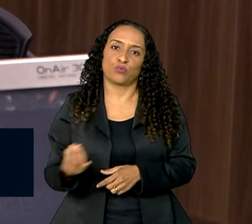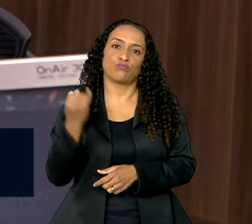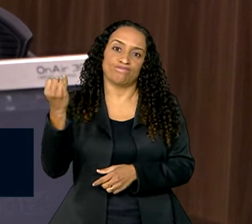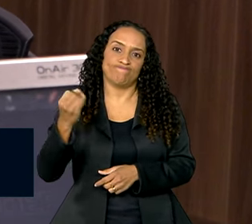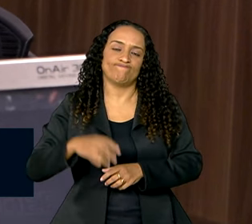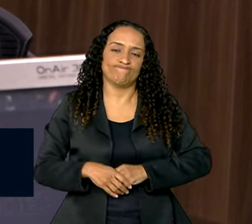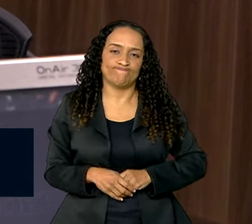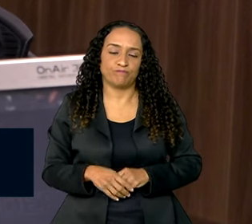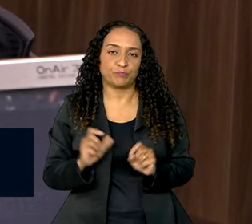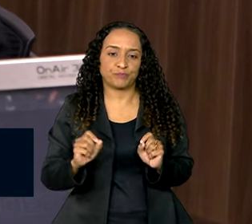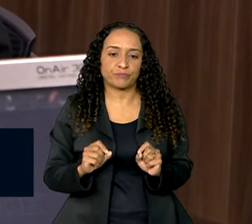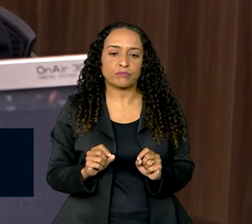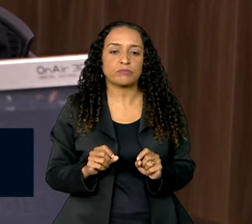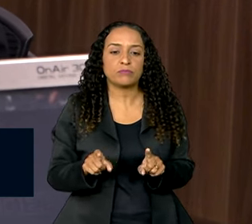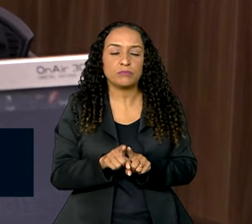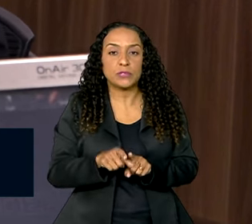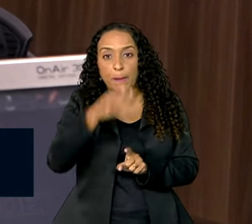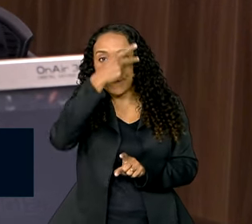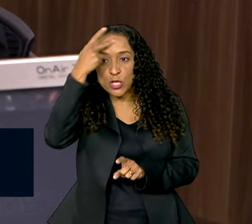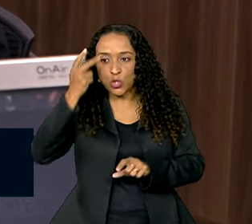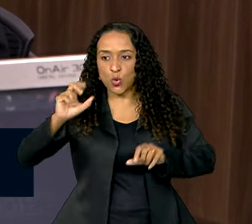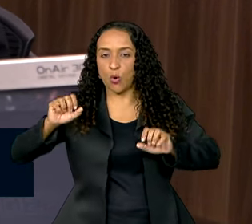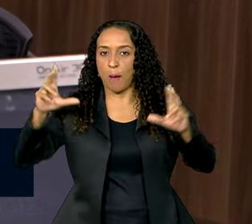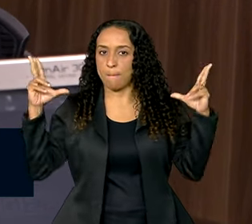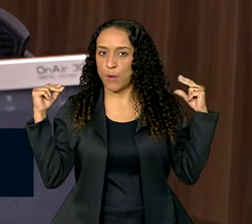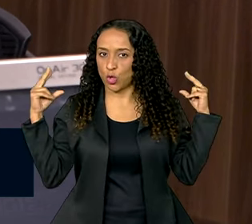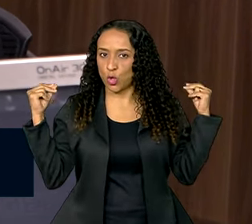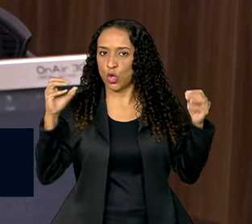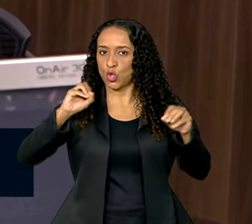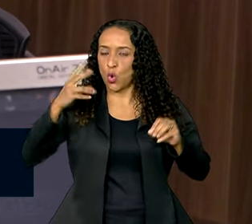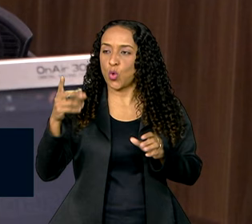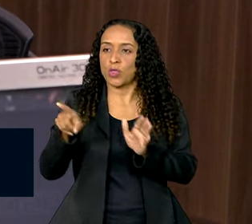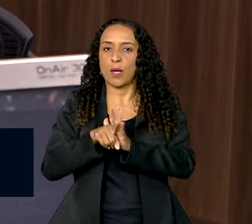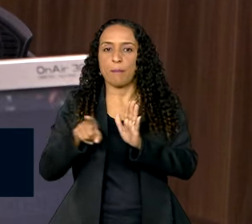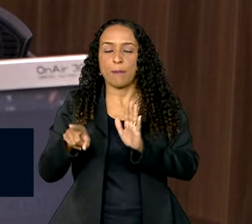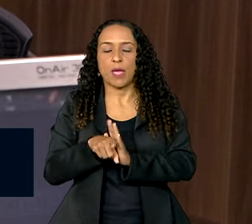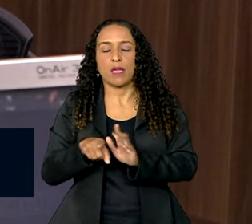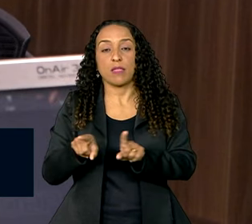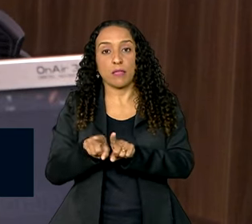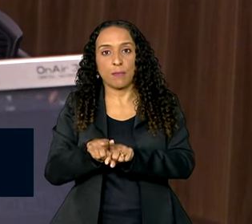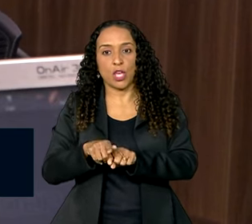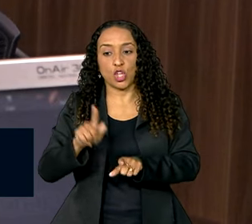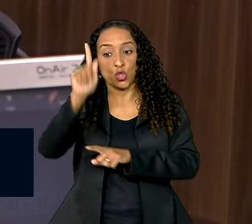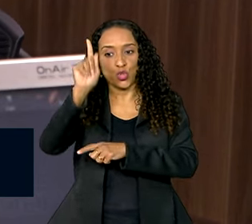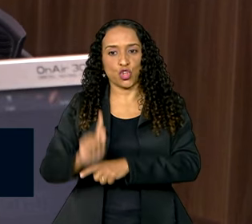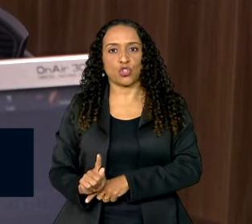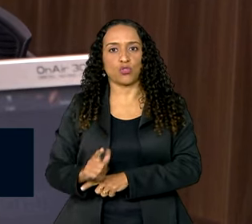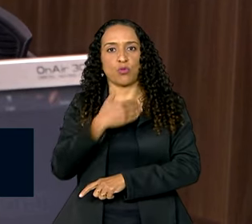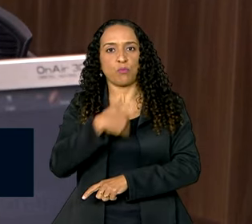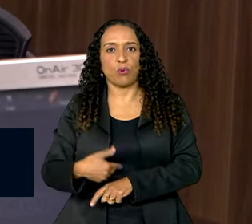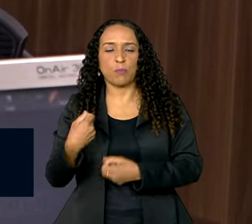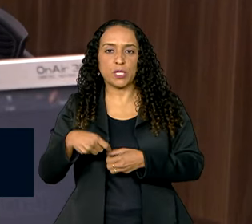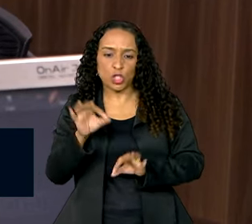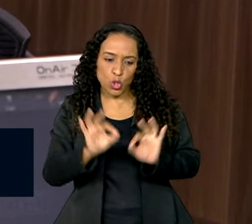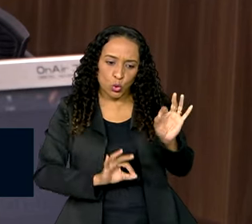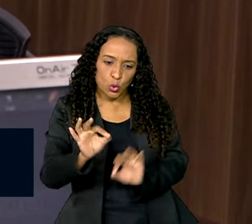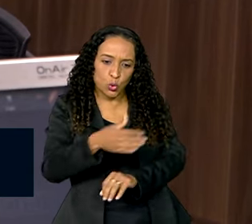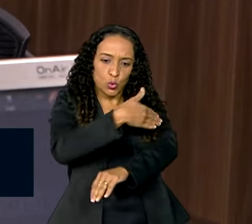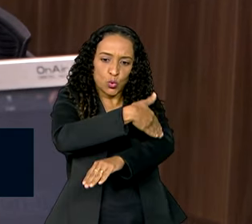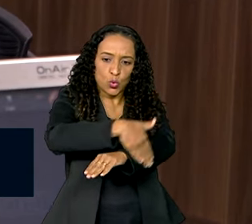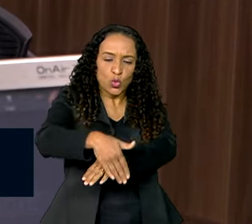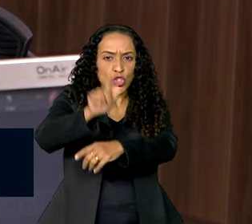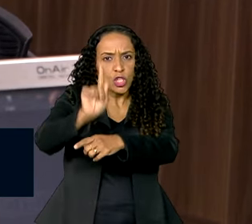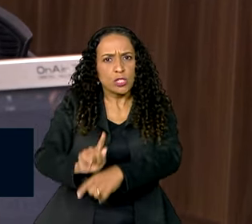importante, chamando a atenção tanto do condutor quanto também do gestor público, que precisa, ao desenhar as vias, fazer a gestão das